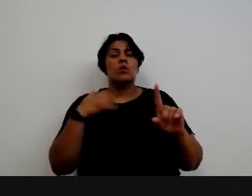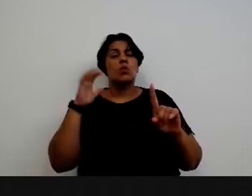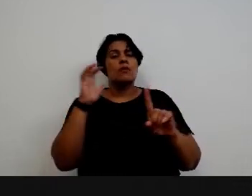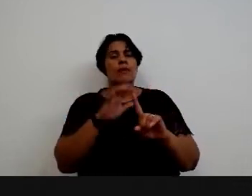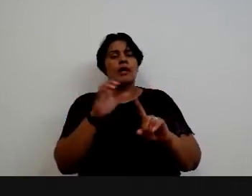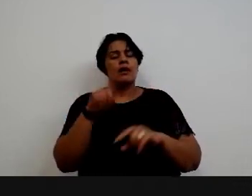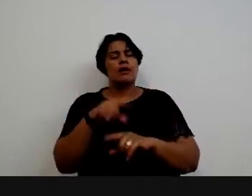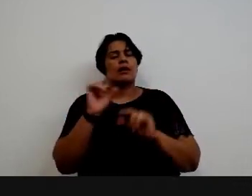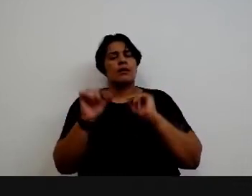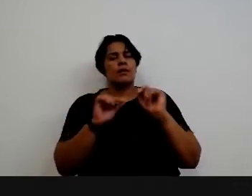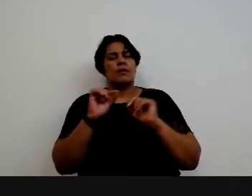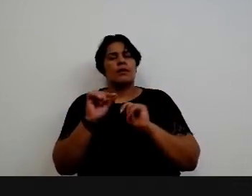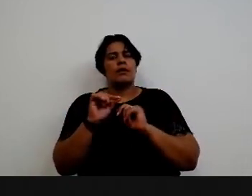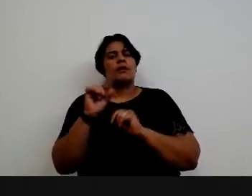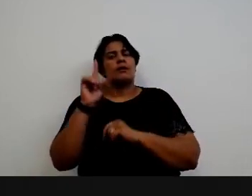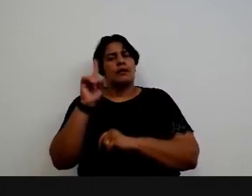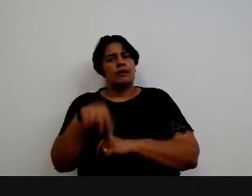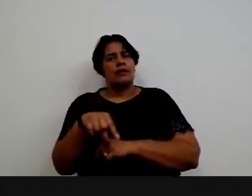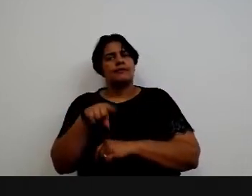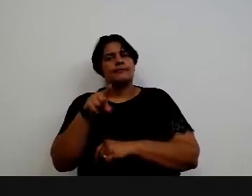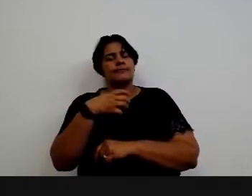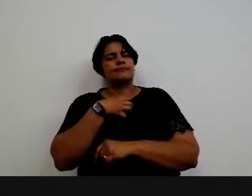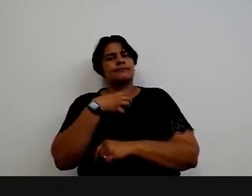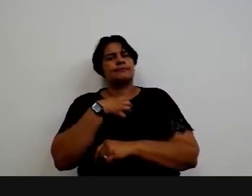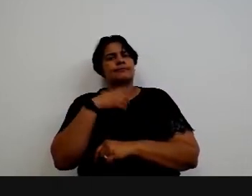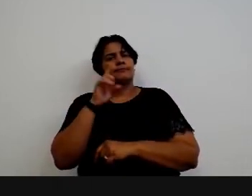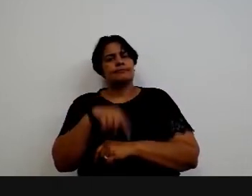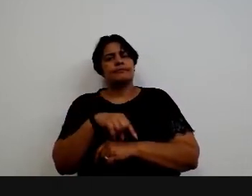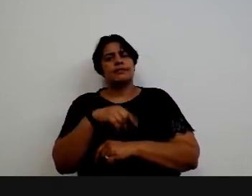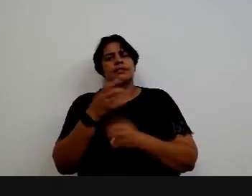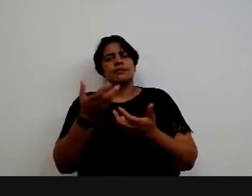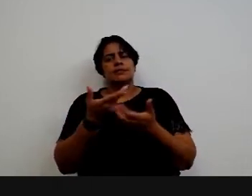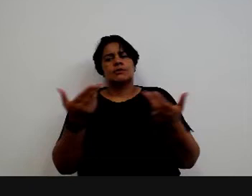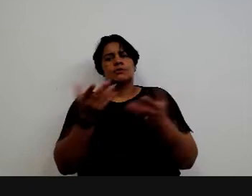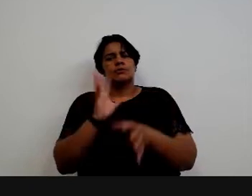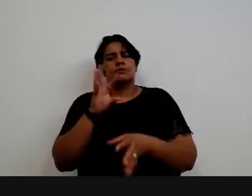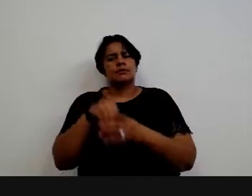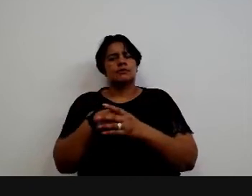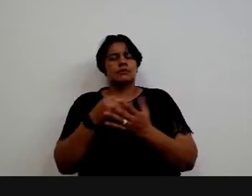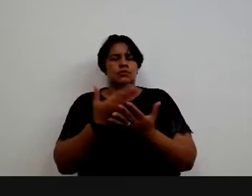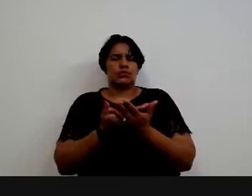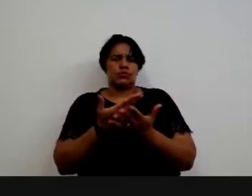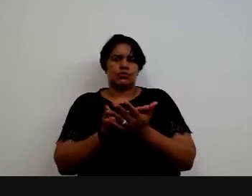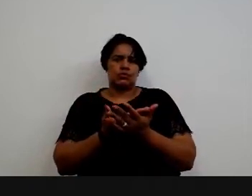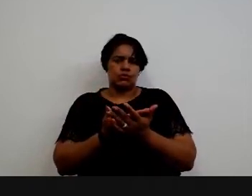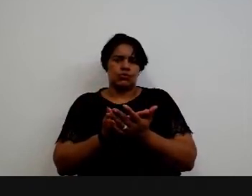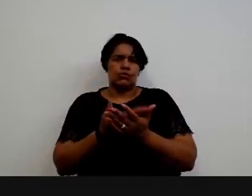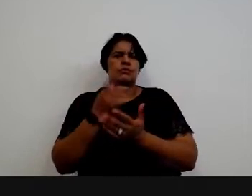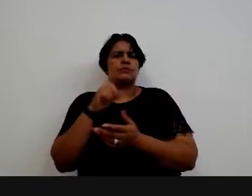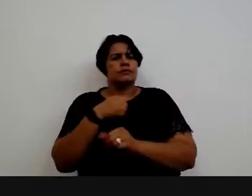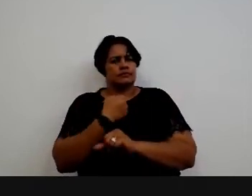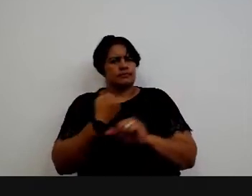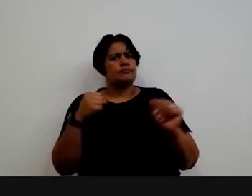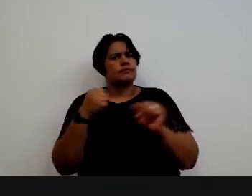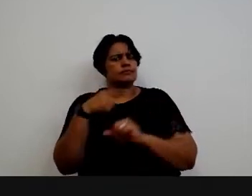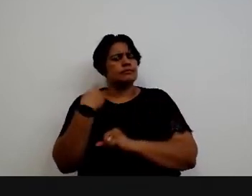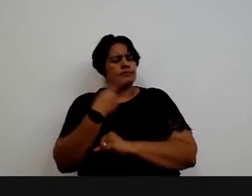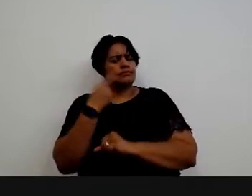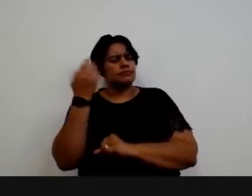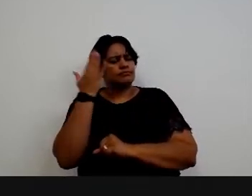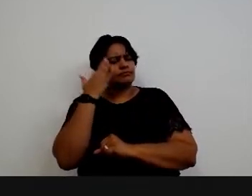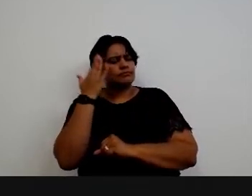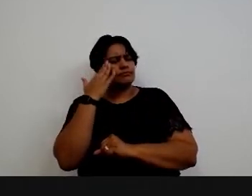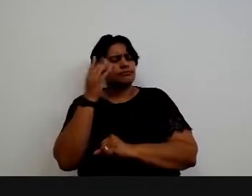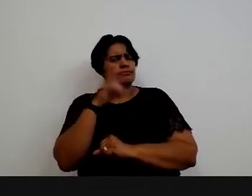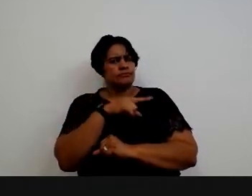para mim é esse movimento de sala de aula. E é um grande laboratório, né? Todos